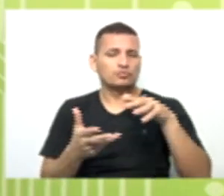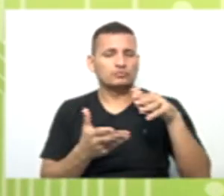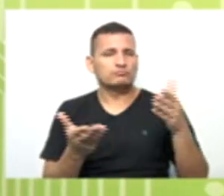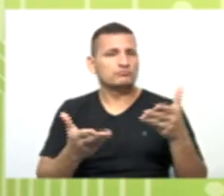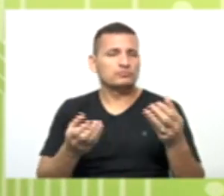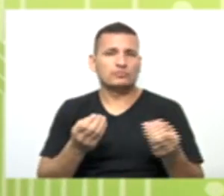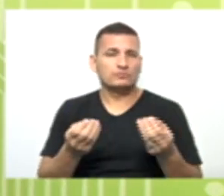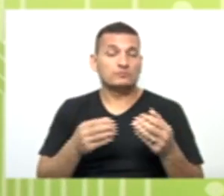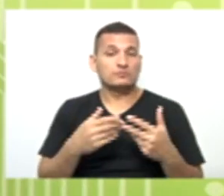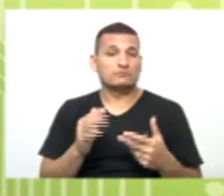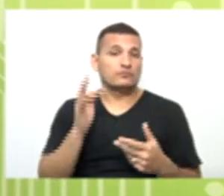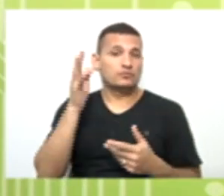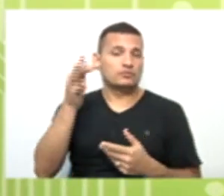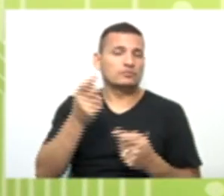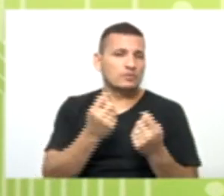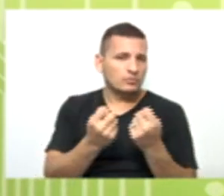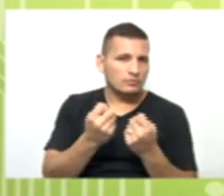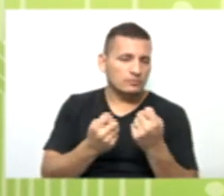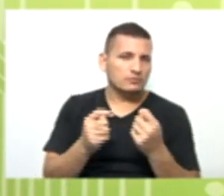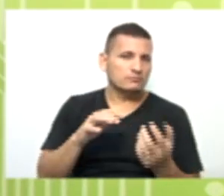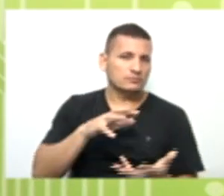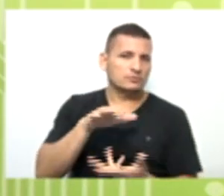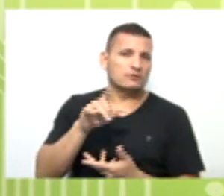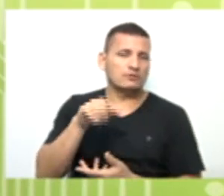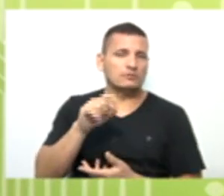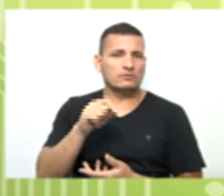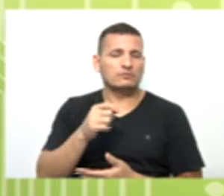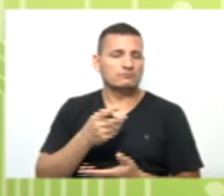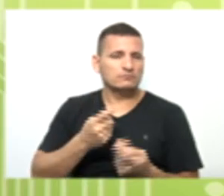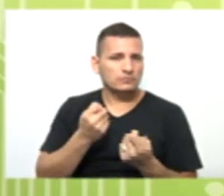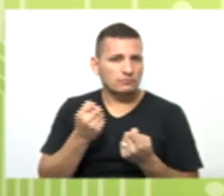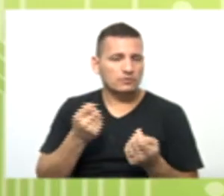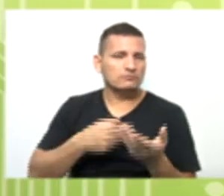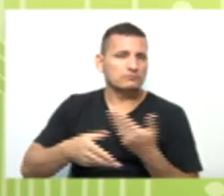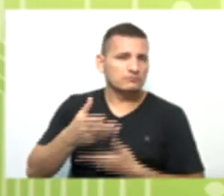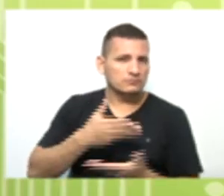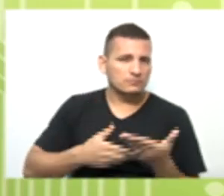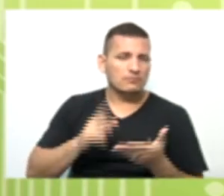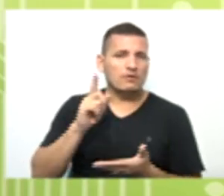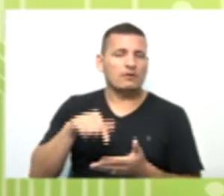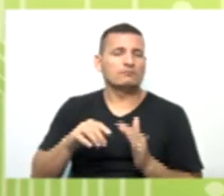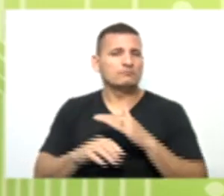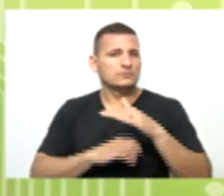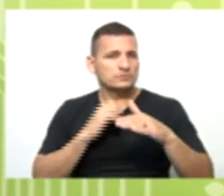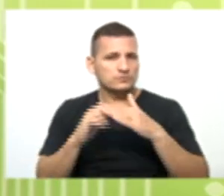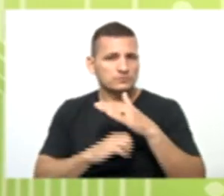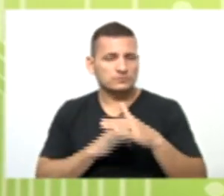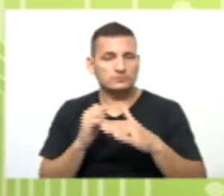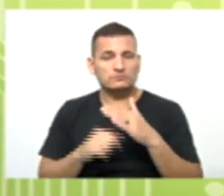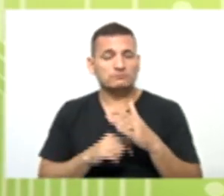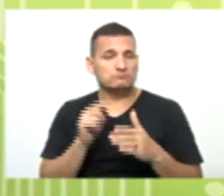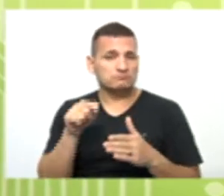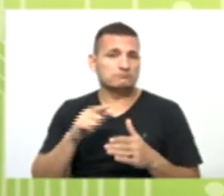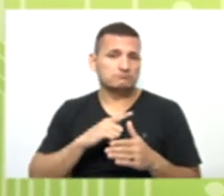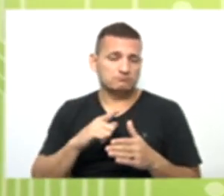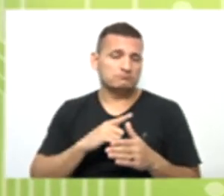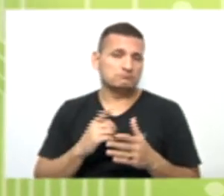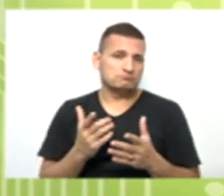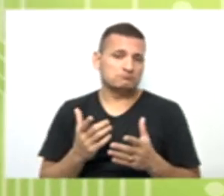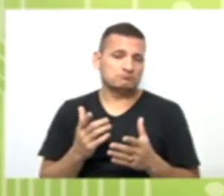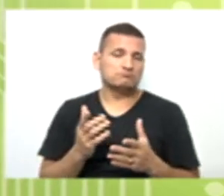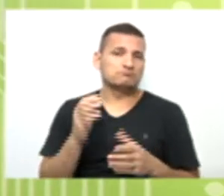economia mundial são as economias solidárias, são o empreendedorismo, que são realizados por meio